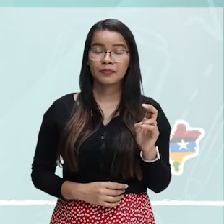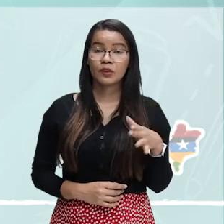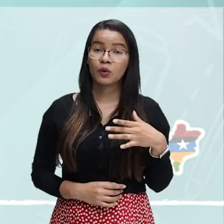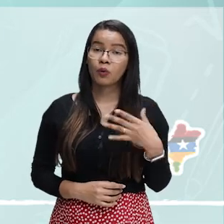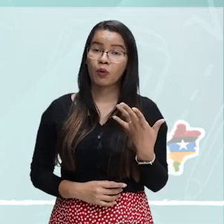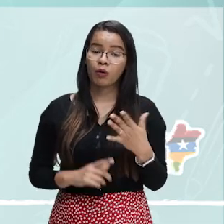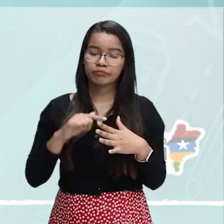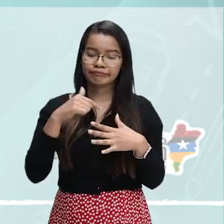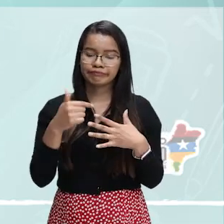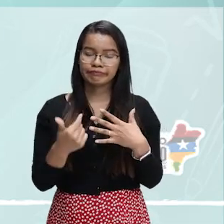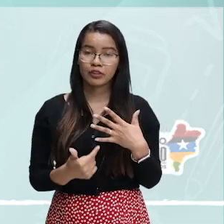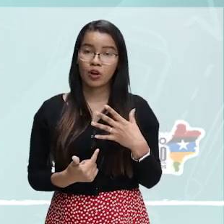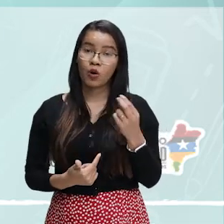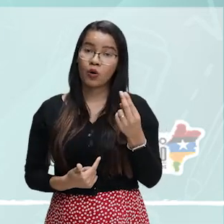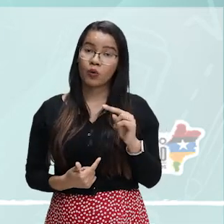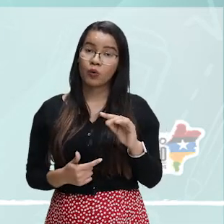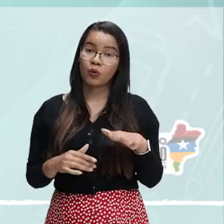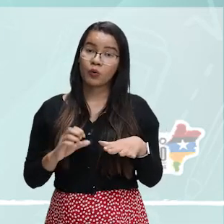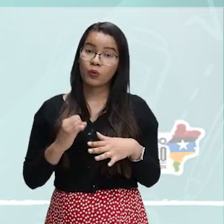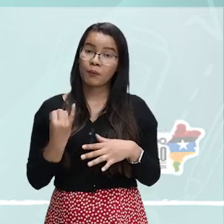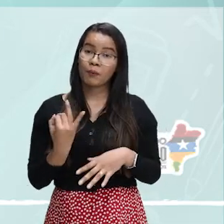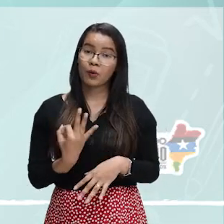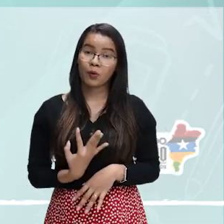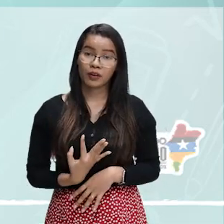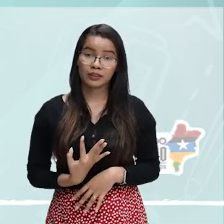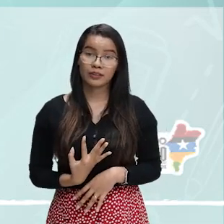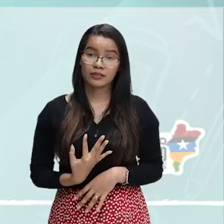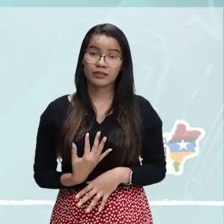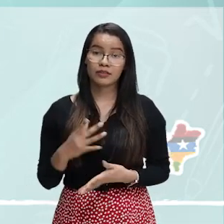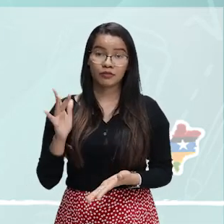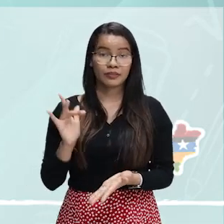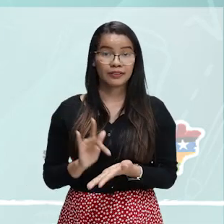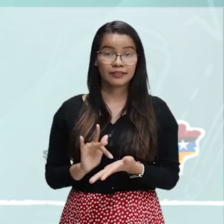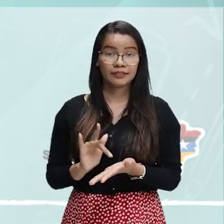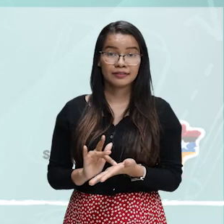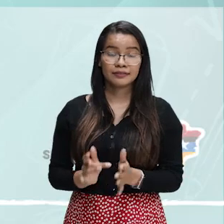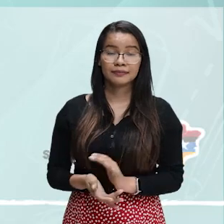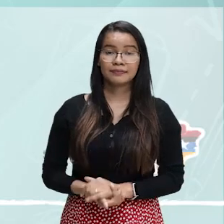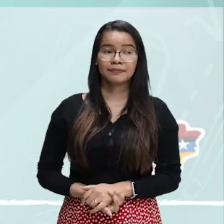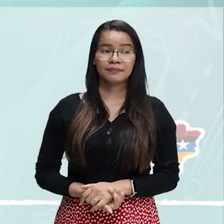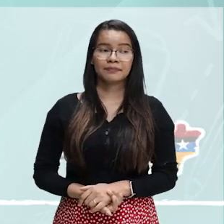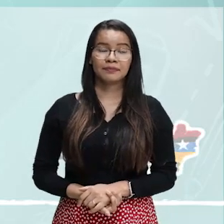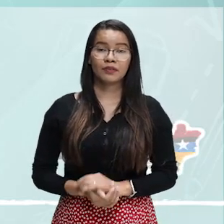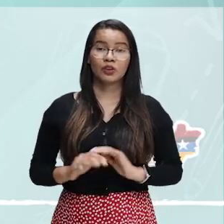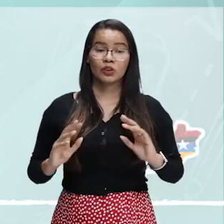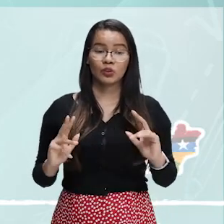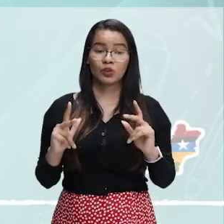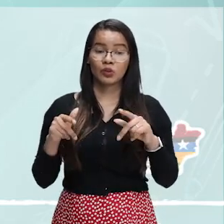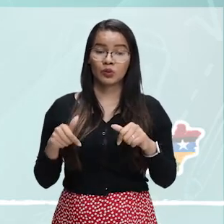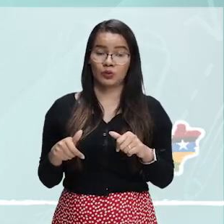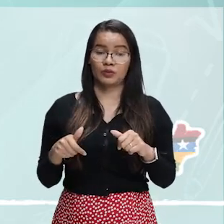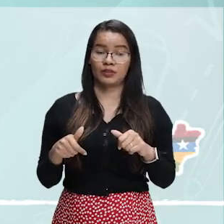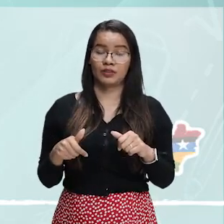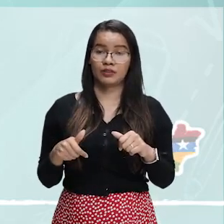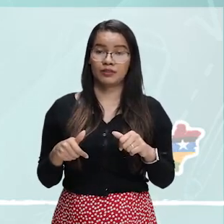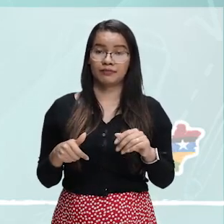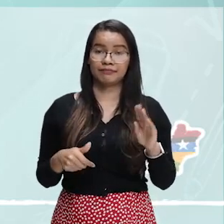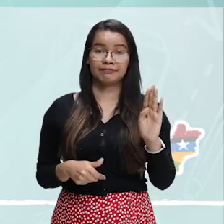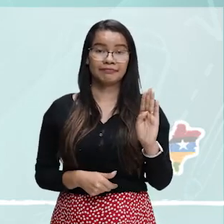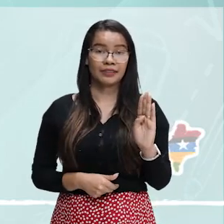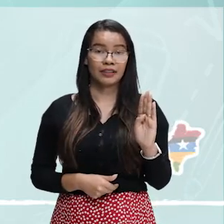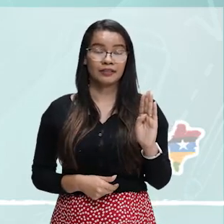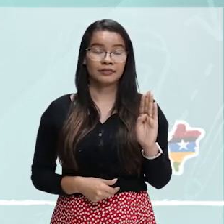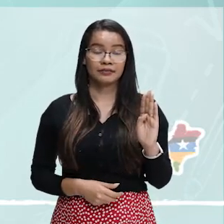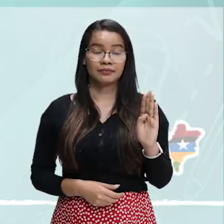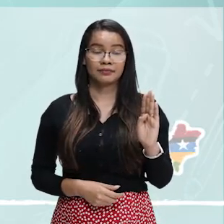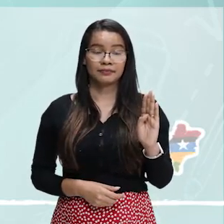Qual delas, ou quais eu posso dizer que são verdadeiras? Todas. Apenas 1 e